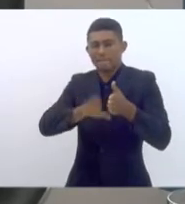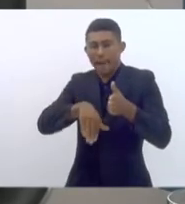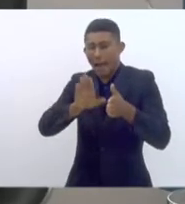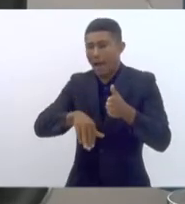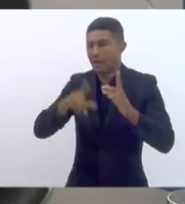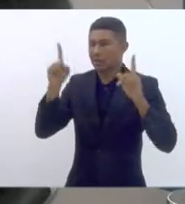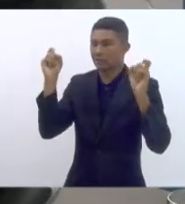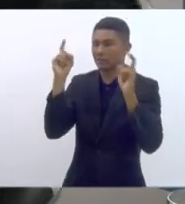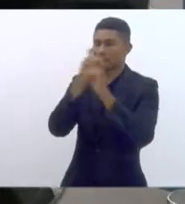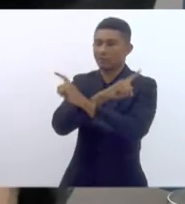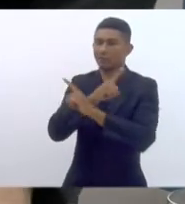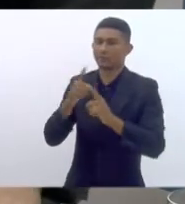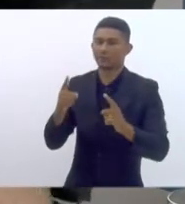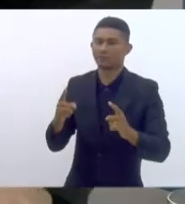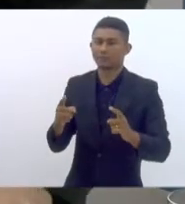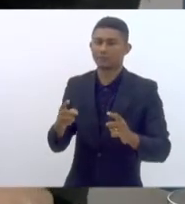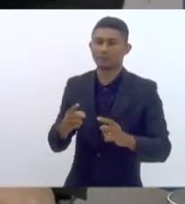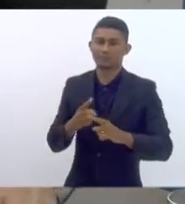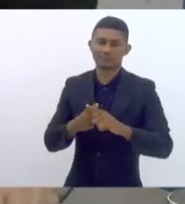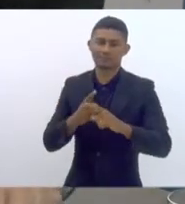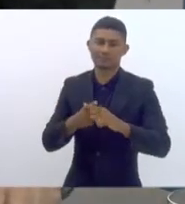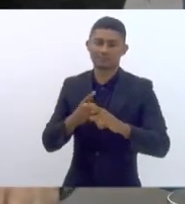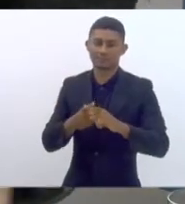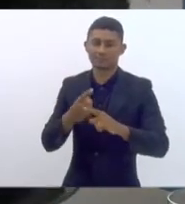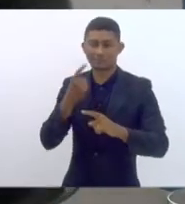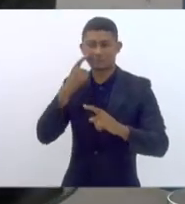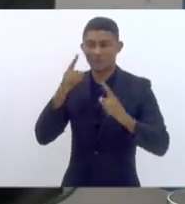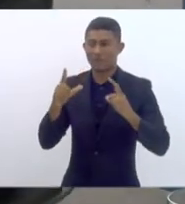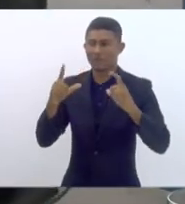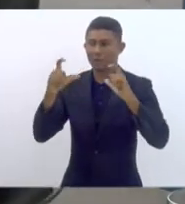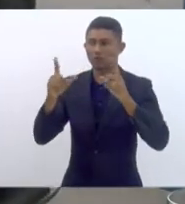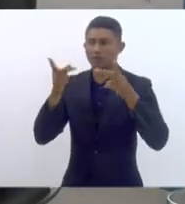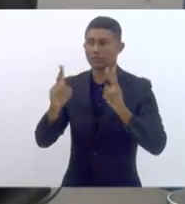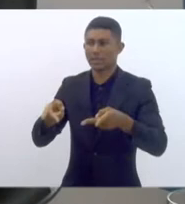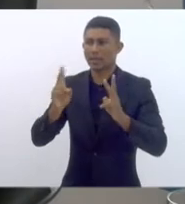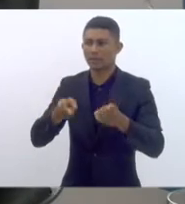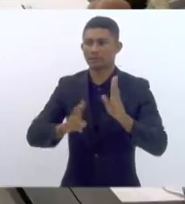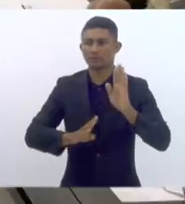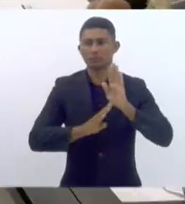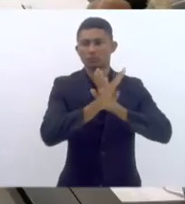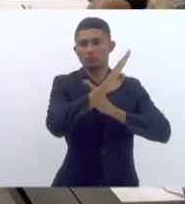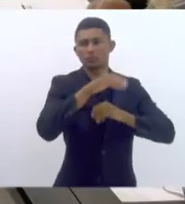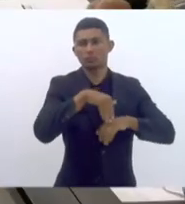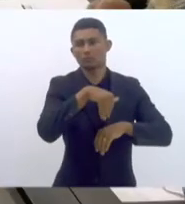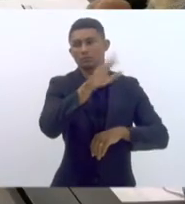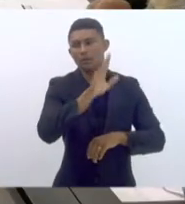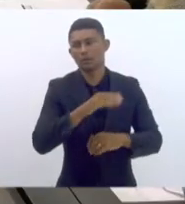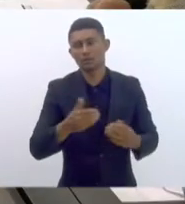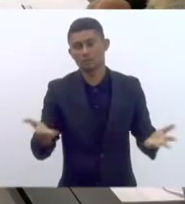A foto agora tende sempre a ficar mais alta. É. E aí o ônus fica com a União.